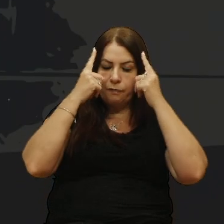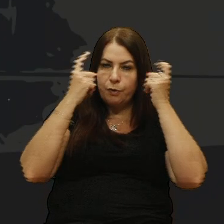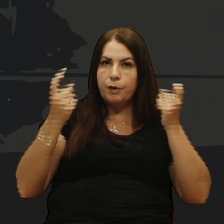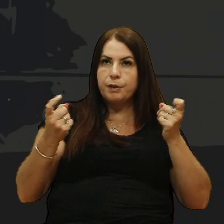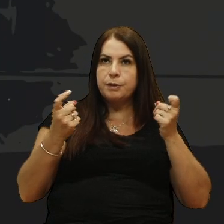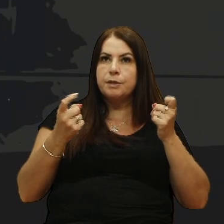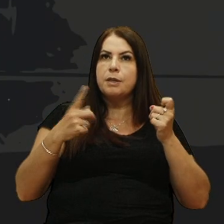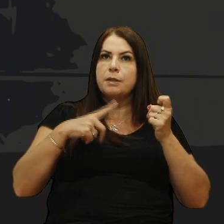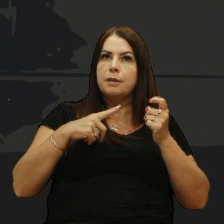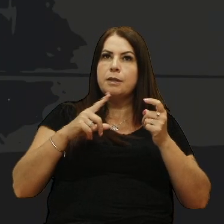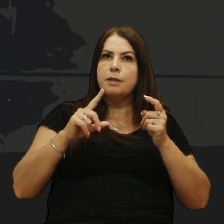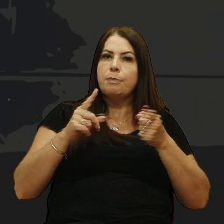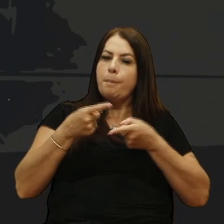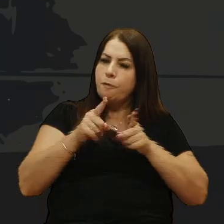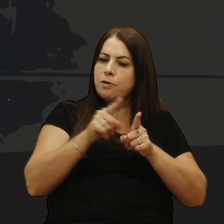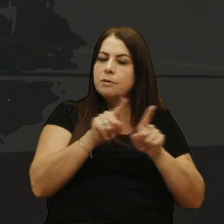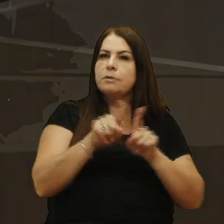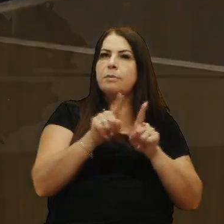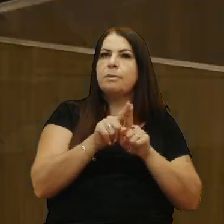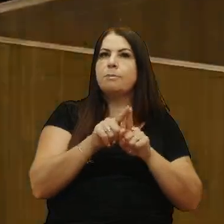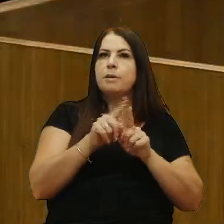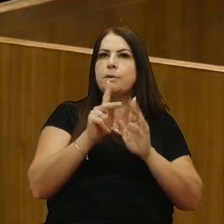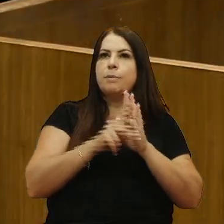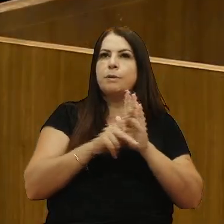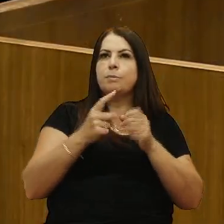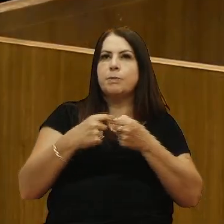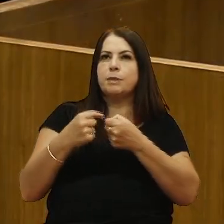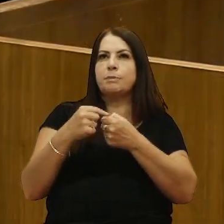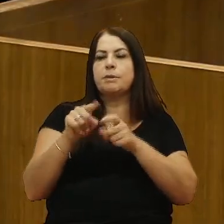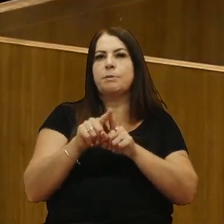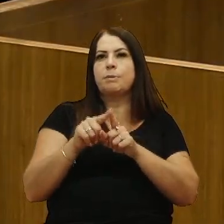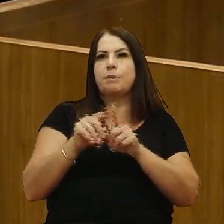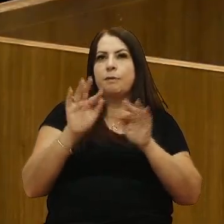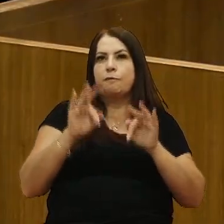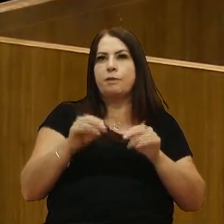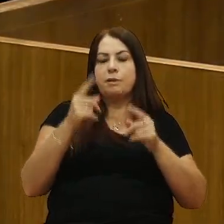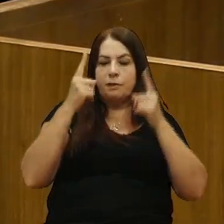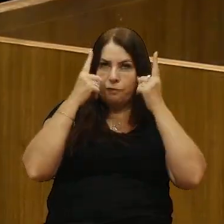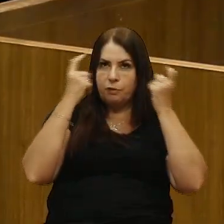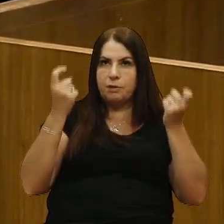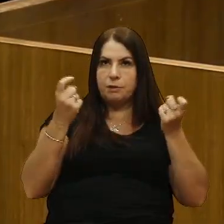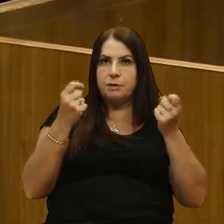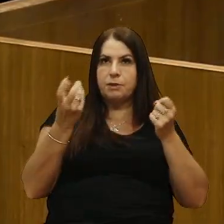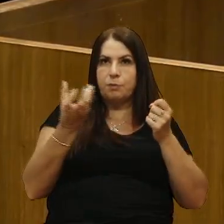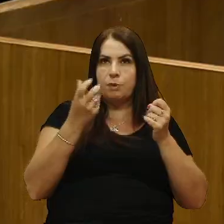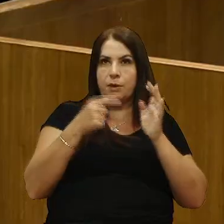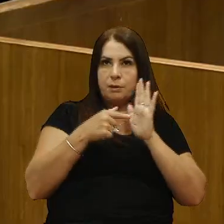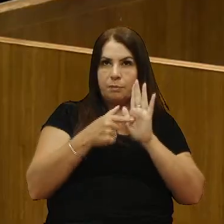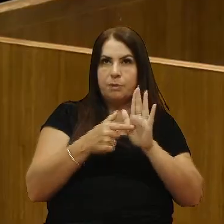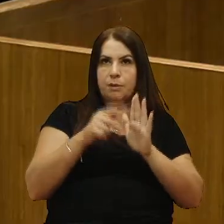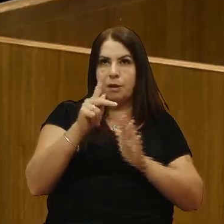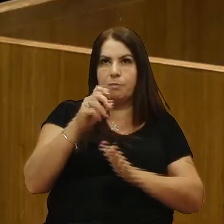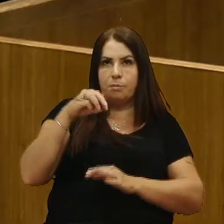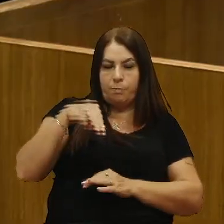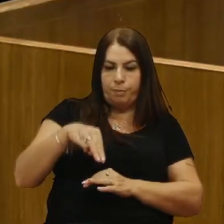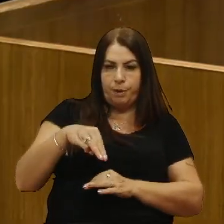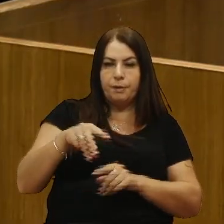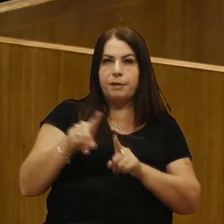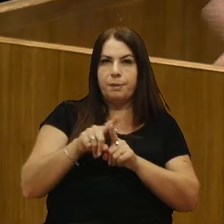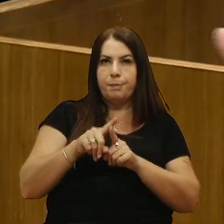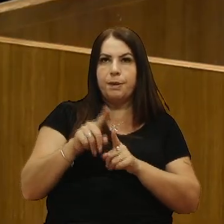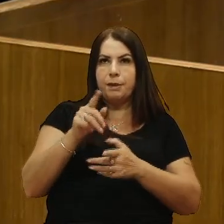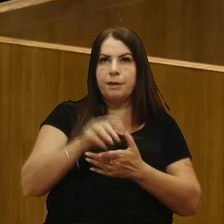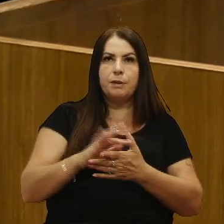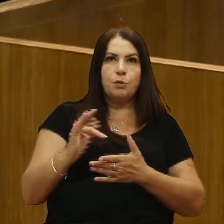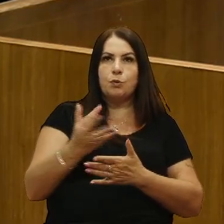e há uma provocação para que nós tenhamos um plano municipal de enfrentamento à violência, e isso eu quero levar para a PEN, né? Então, nós estaremos levando